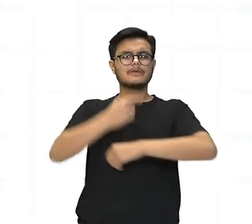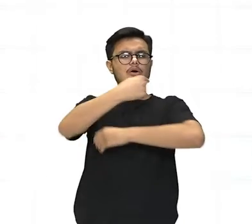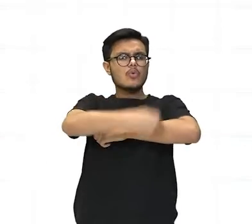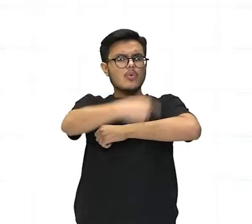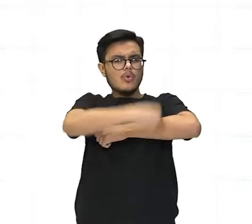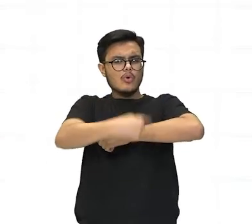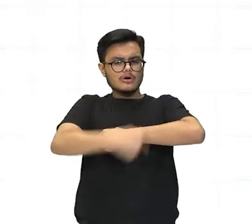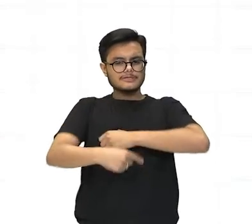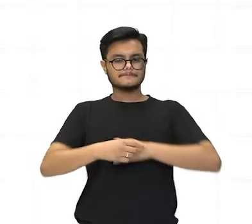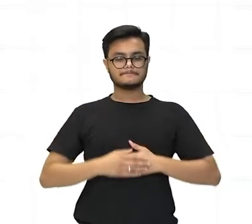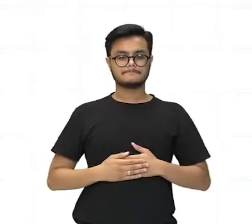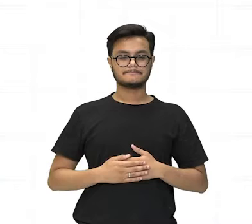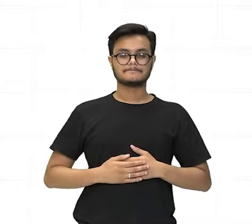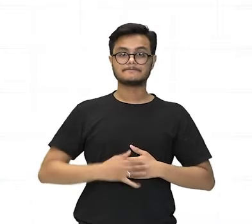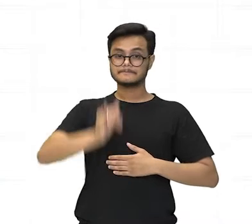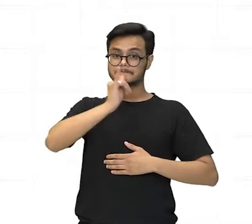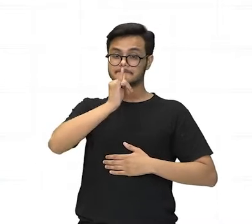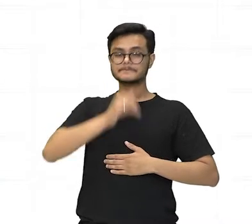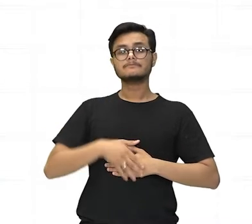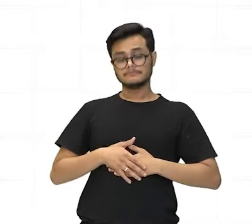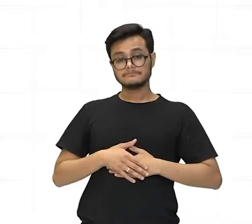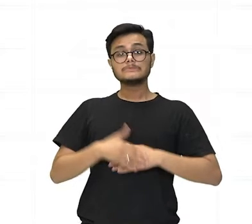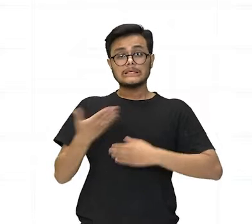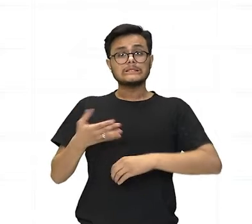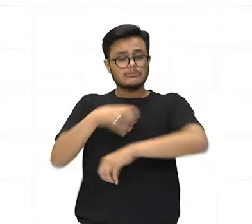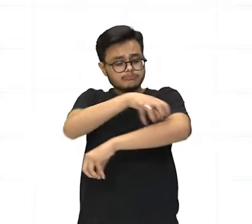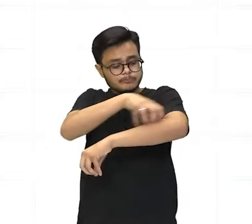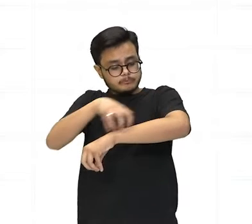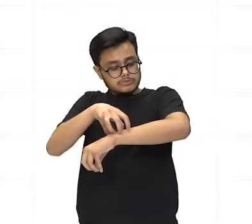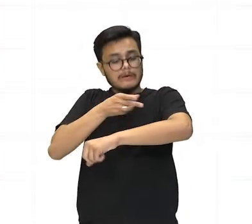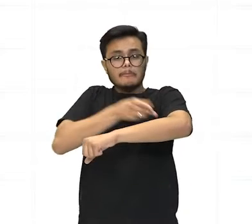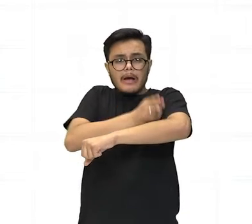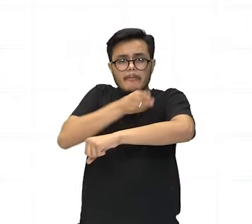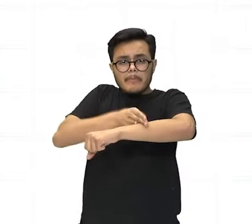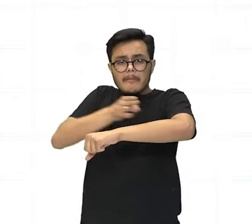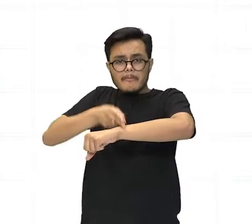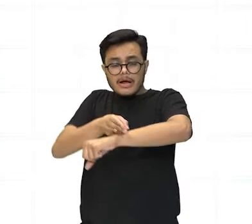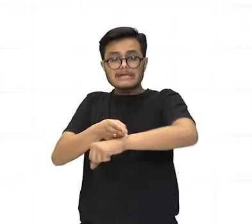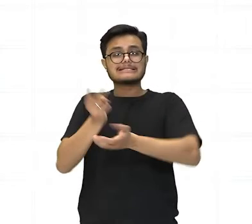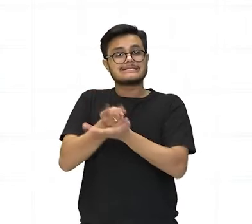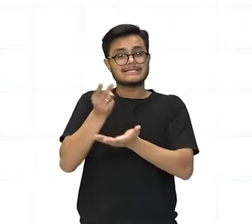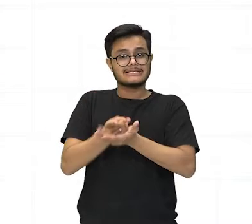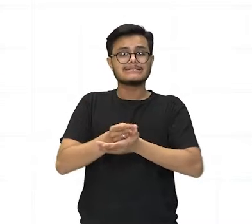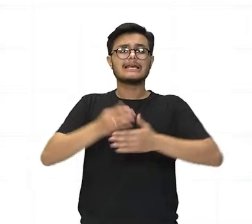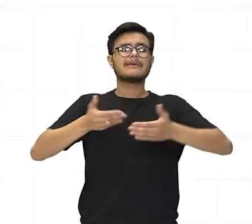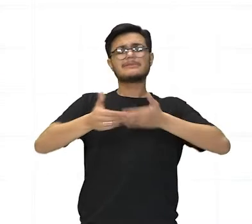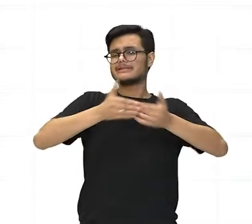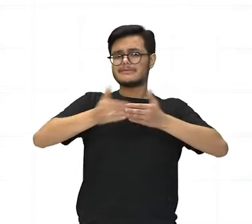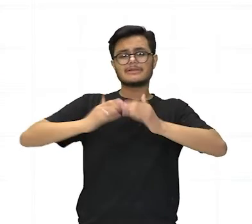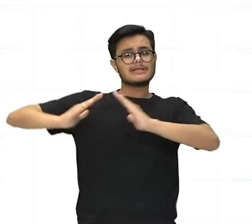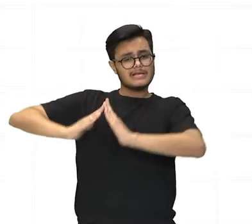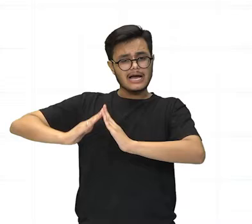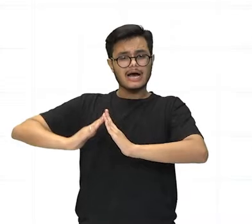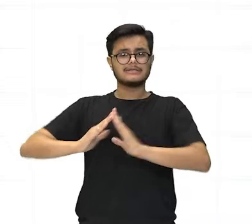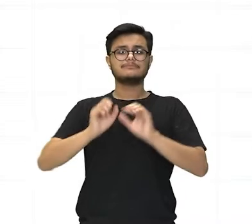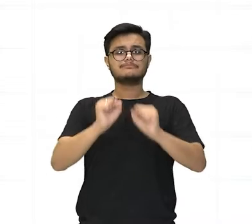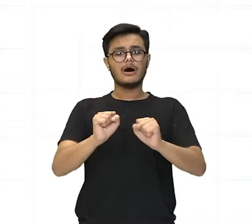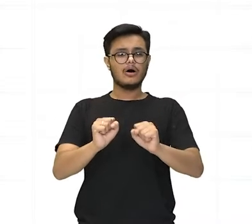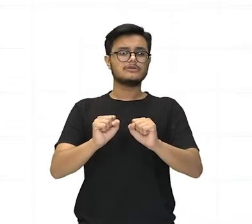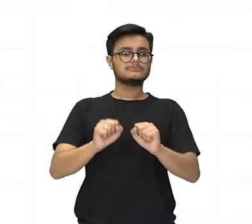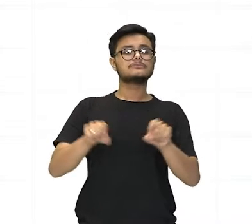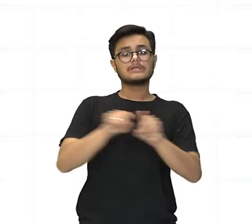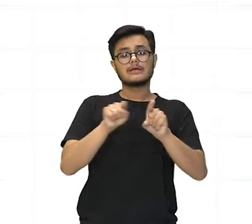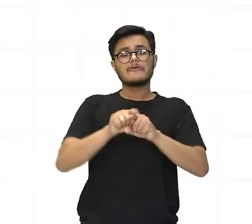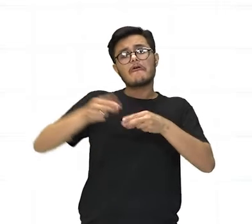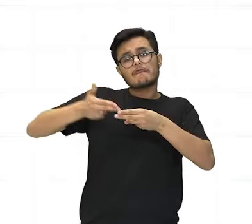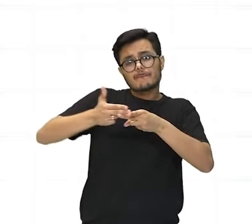pele. Vamos lá? São ferimentos que acontecem com frequência em casa. Podem ser causados